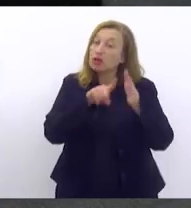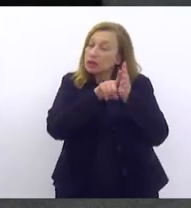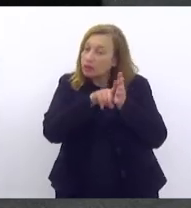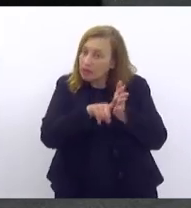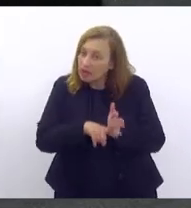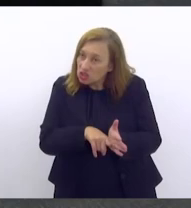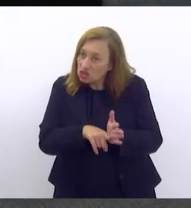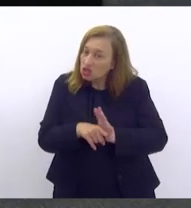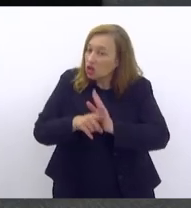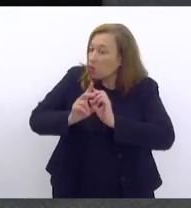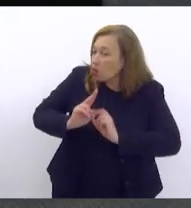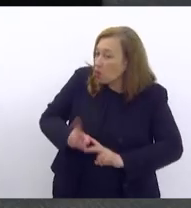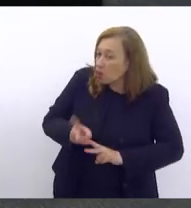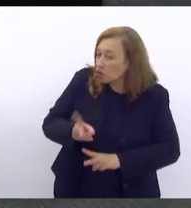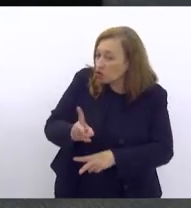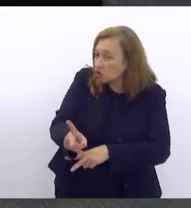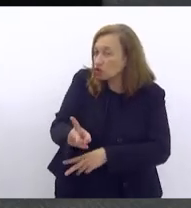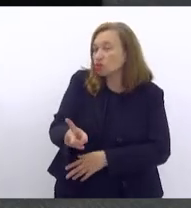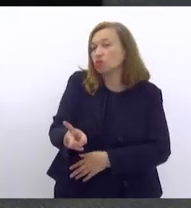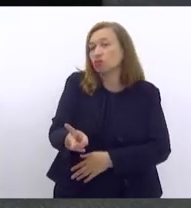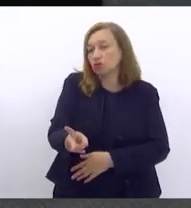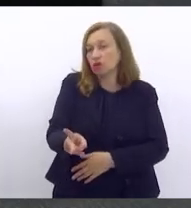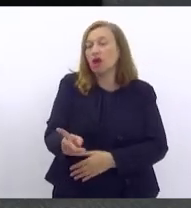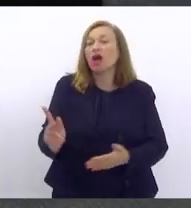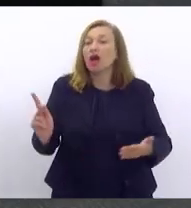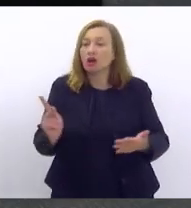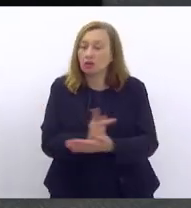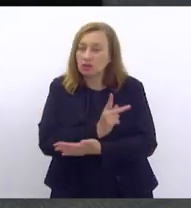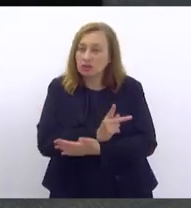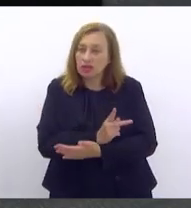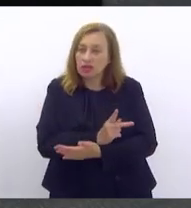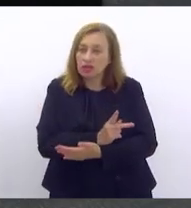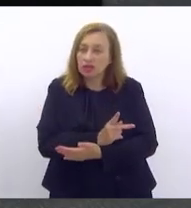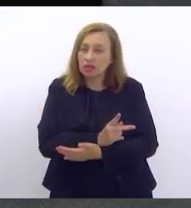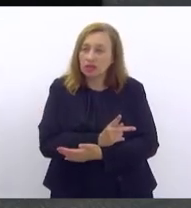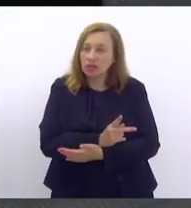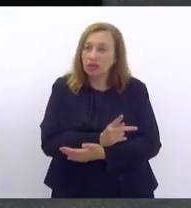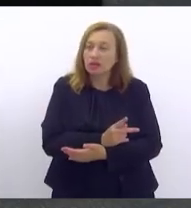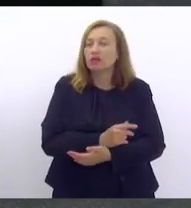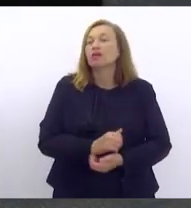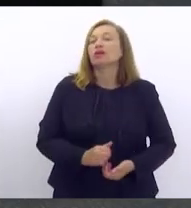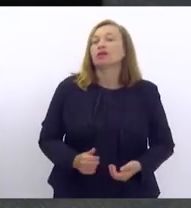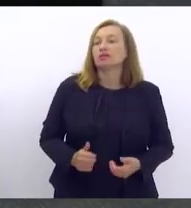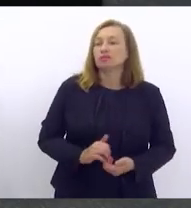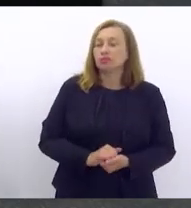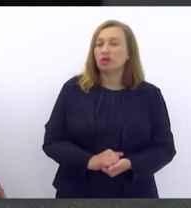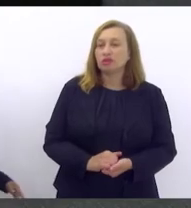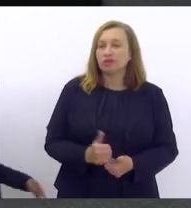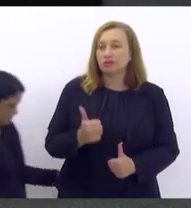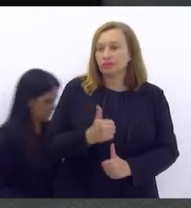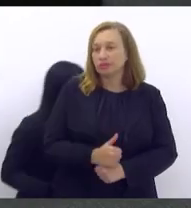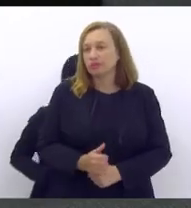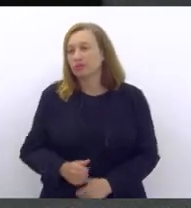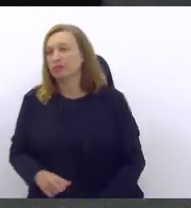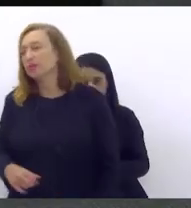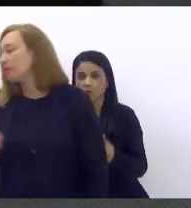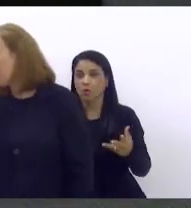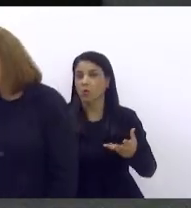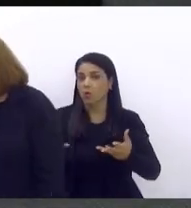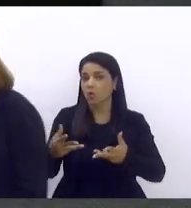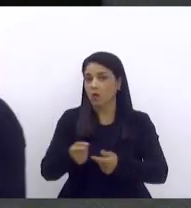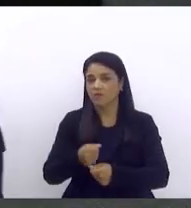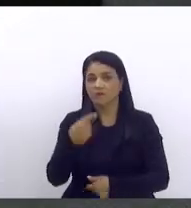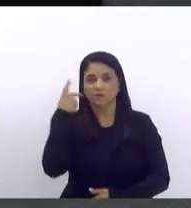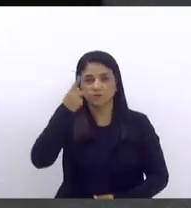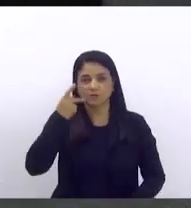pesquisas permanentes e periódicas ocorram para subsidiar, sim, de maneira qualificada, as políticas públicas.